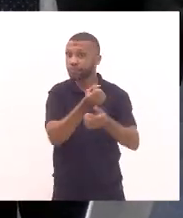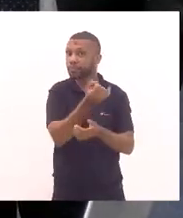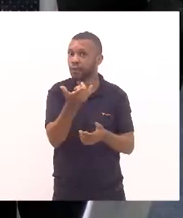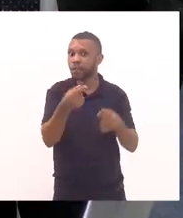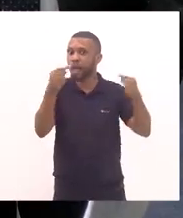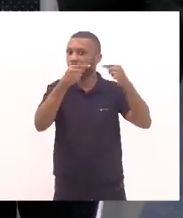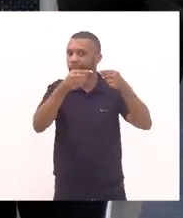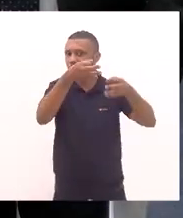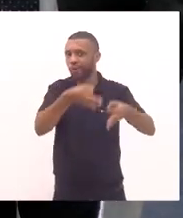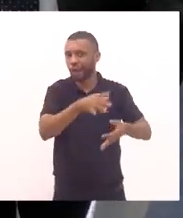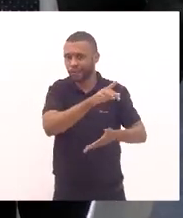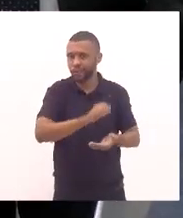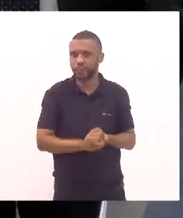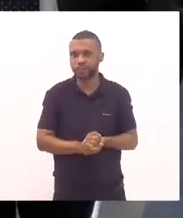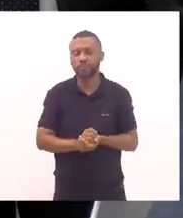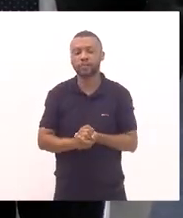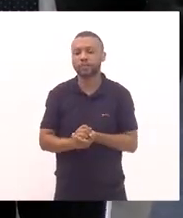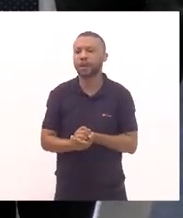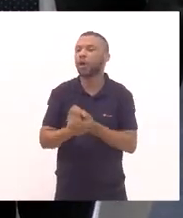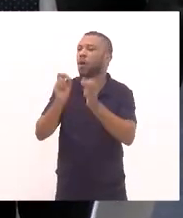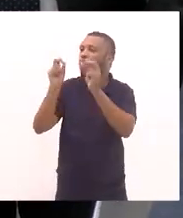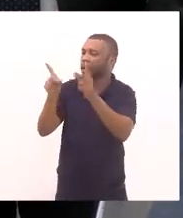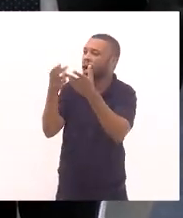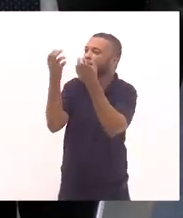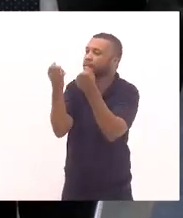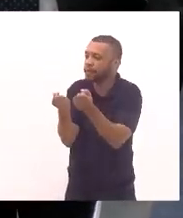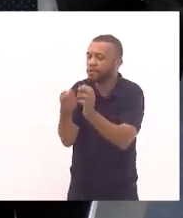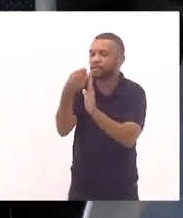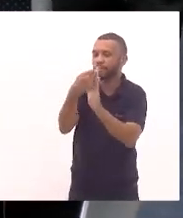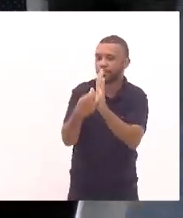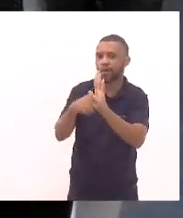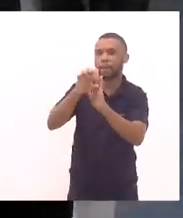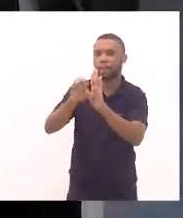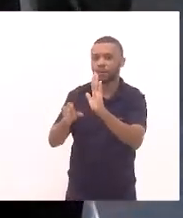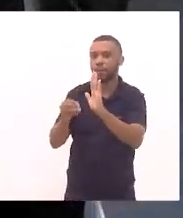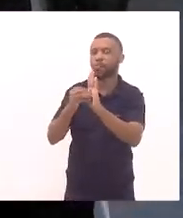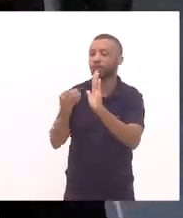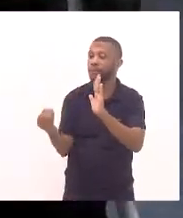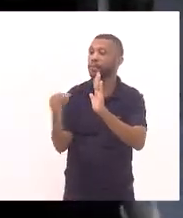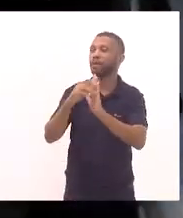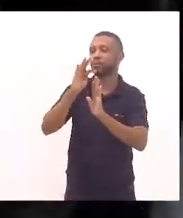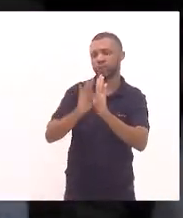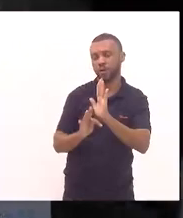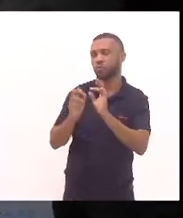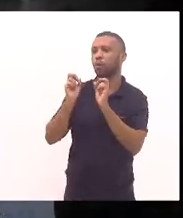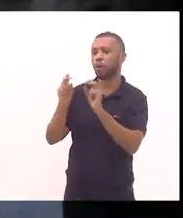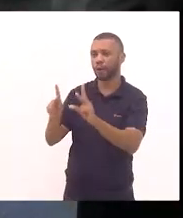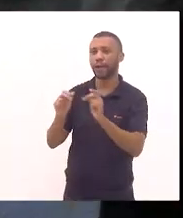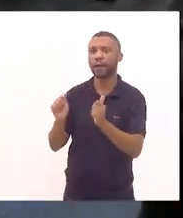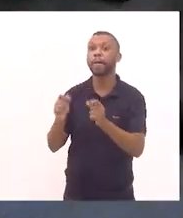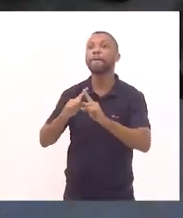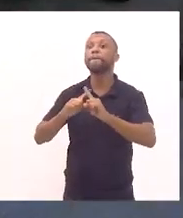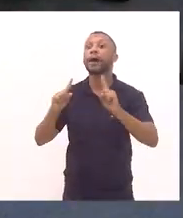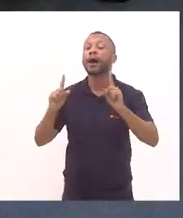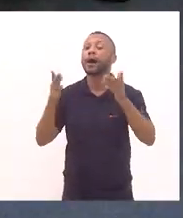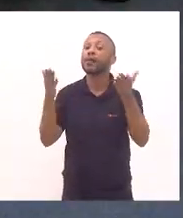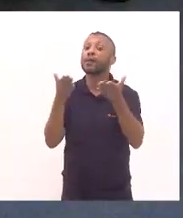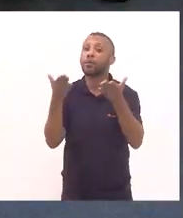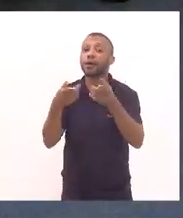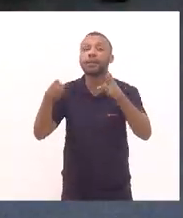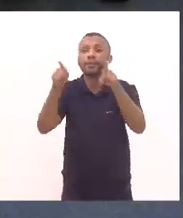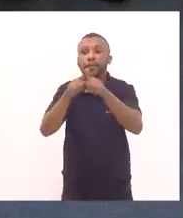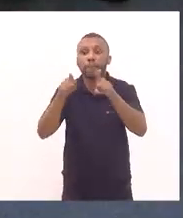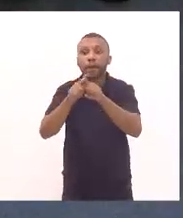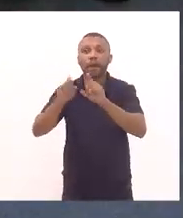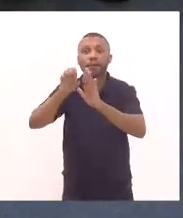Valdec, há acordo total para recepcionar a emenda de Vossa Excelência do texto, agora. Agora, recepcionamos também